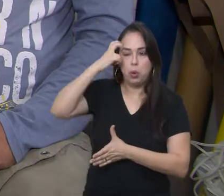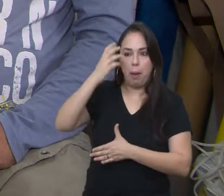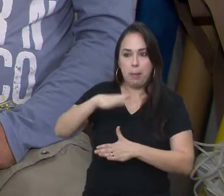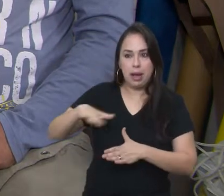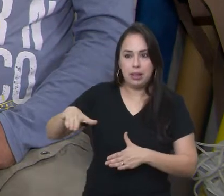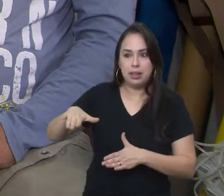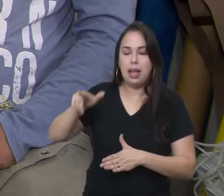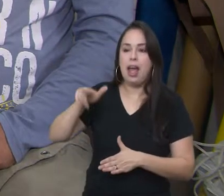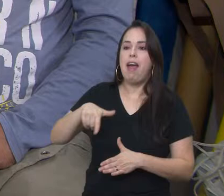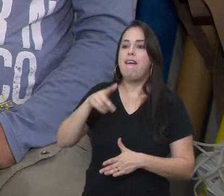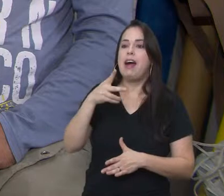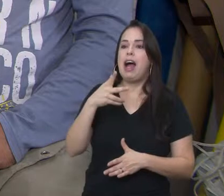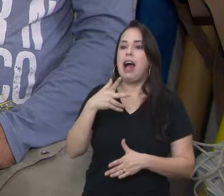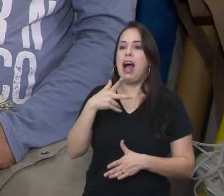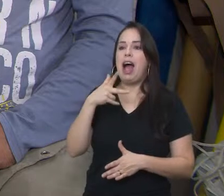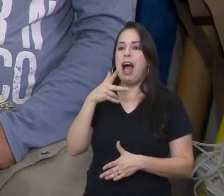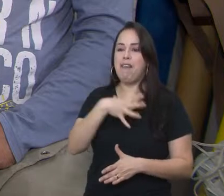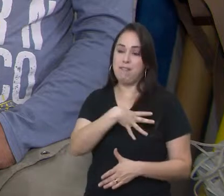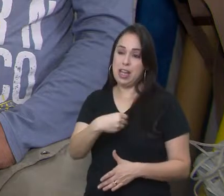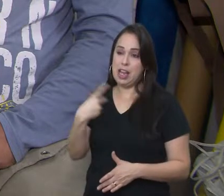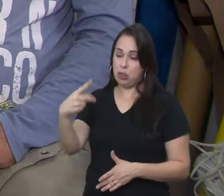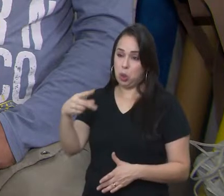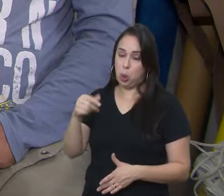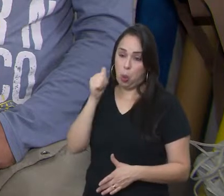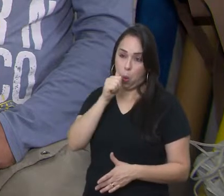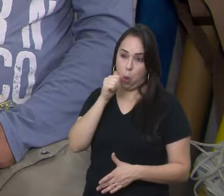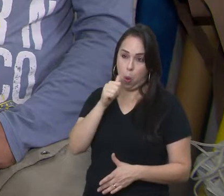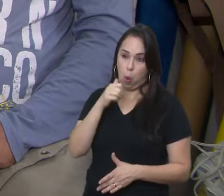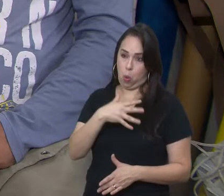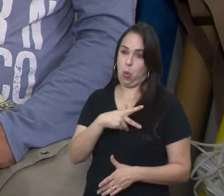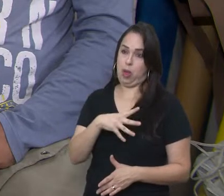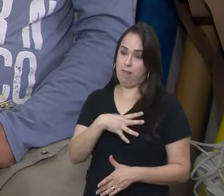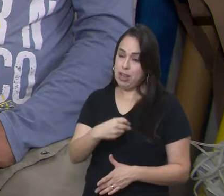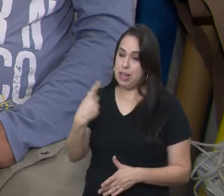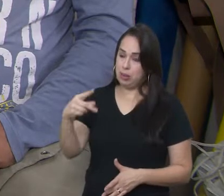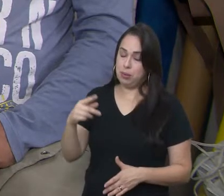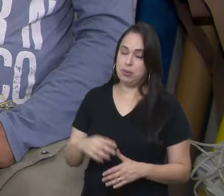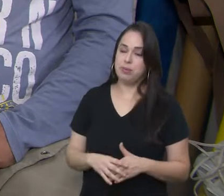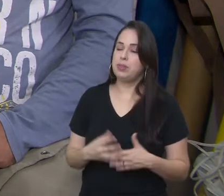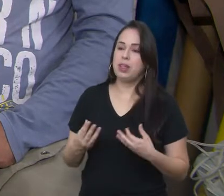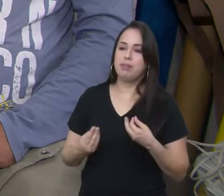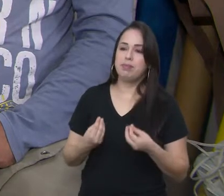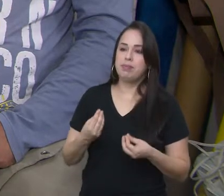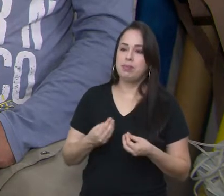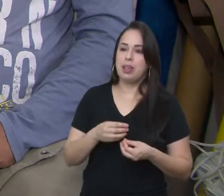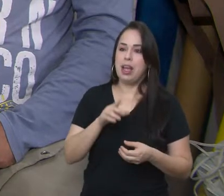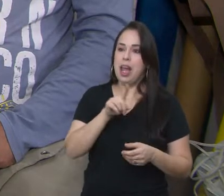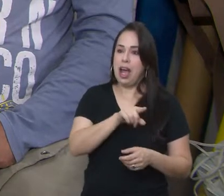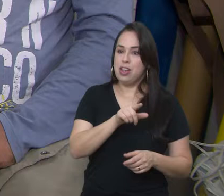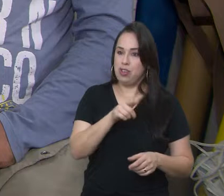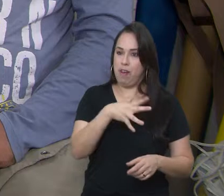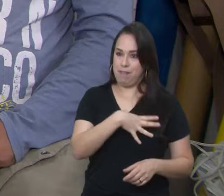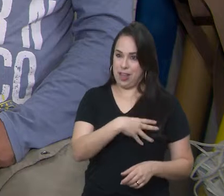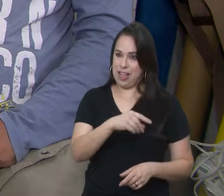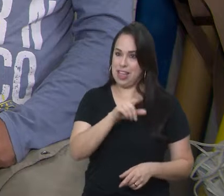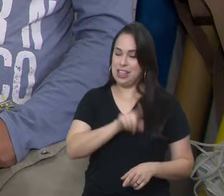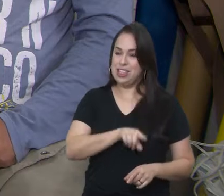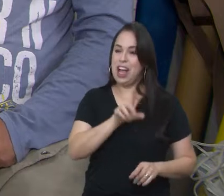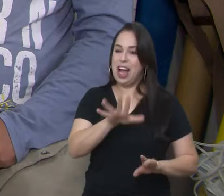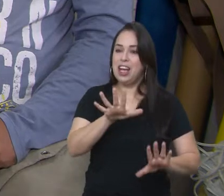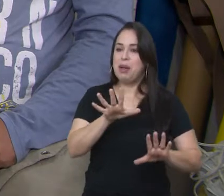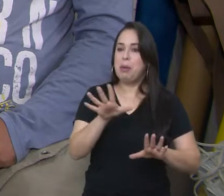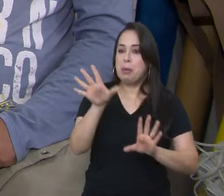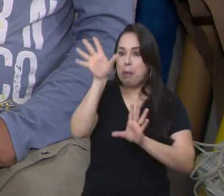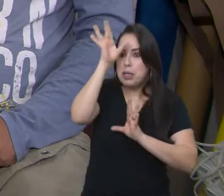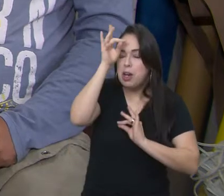crianças, foi a sua filha. Você já via histórias... Como é que foi? Ela já acompanhava? Tinha uns personagens preferidos?